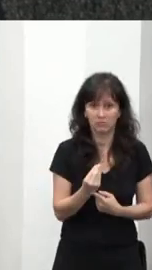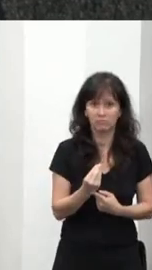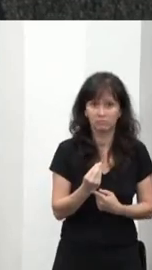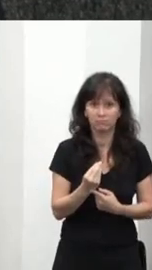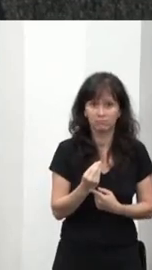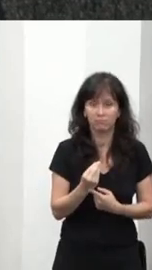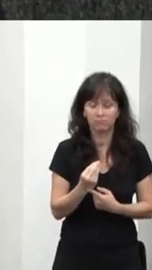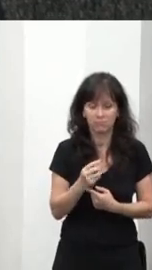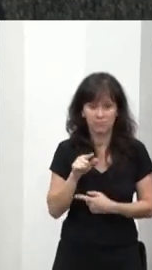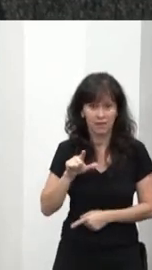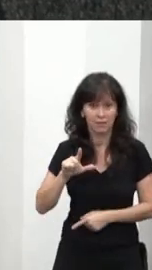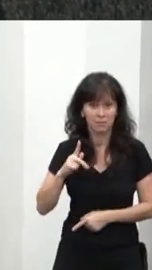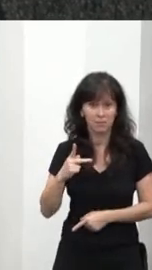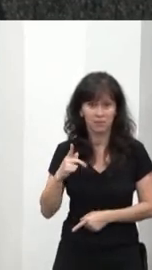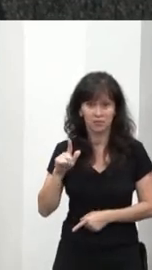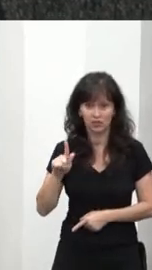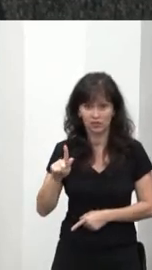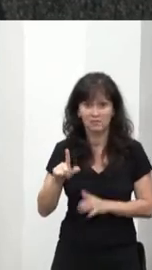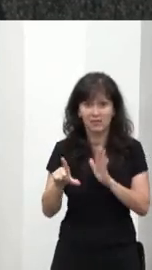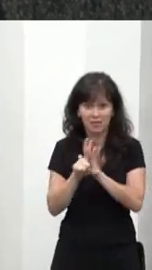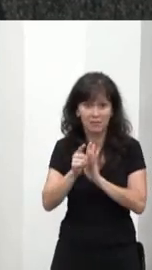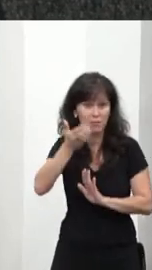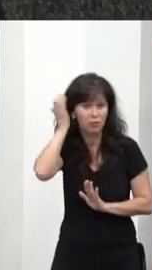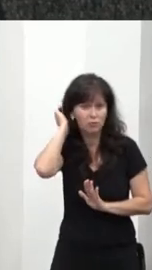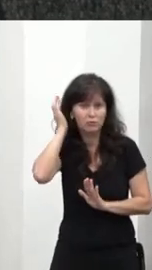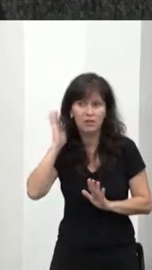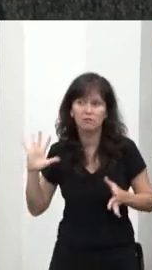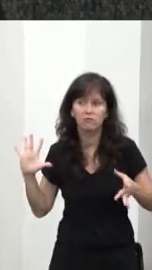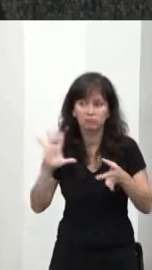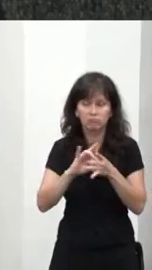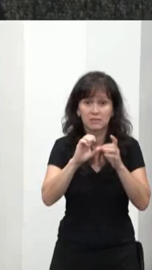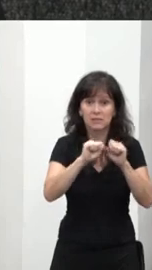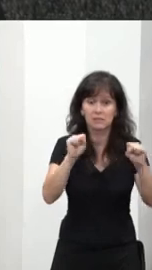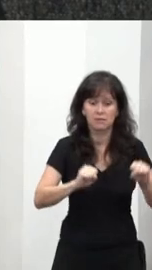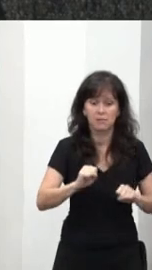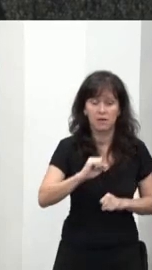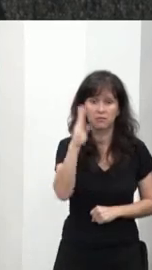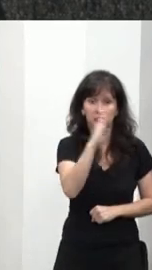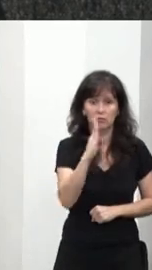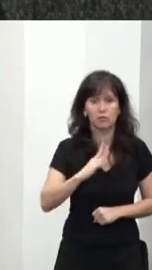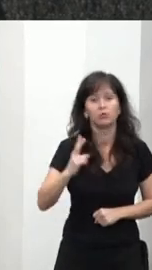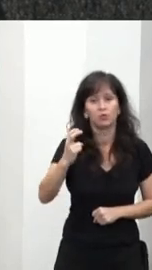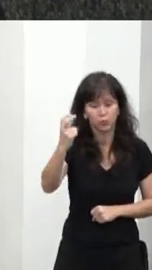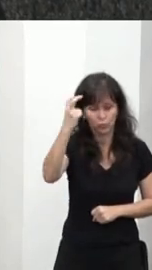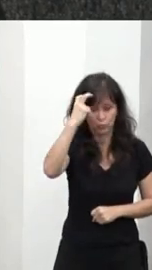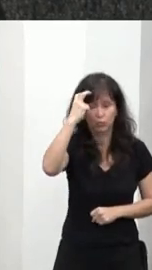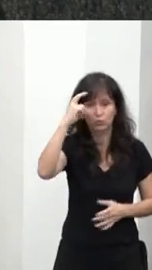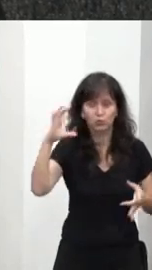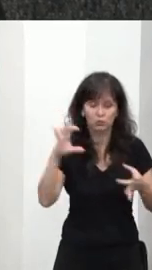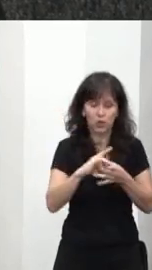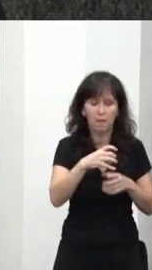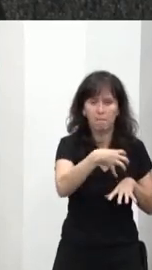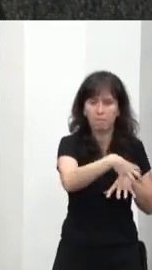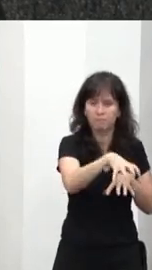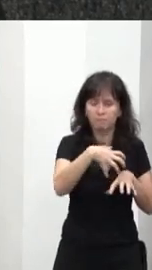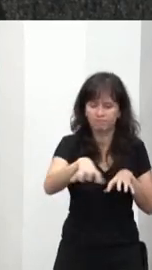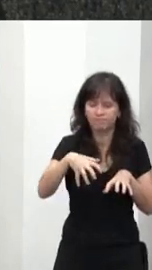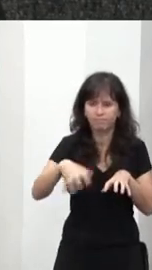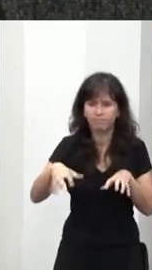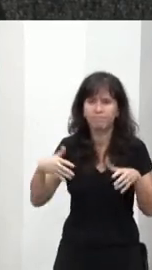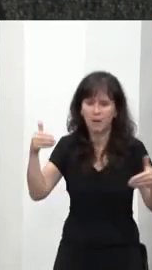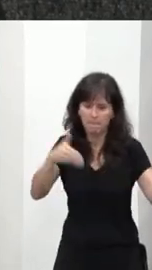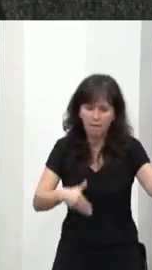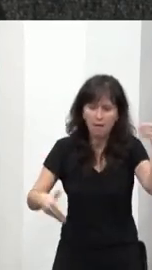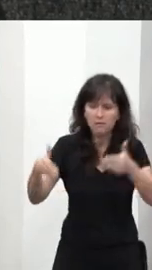LPG serão realizadas em consonância com Sistema Nacional de Cultura de forma descentralizar de participativa